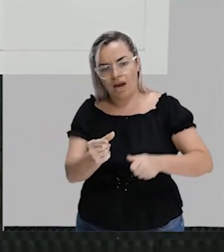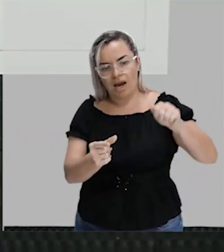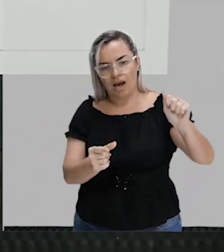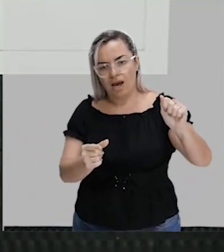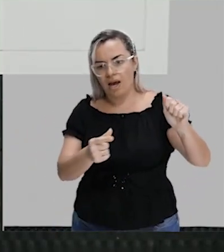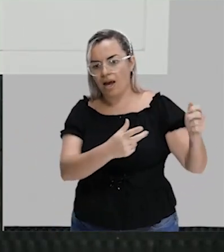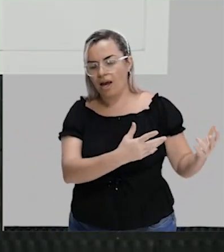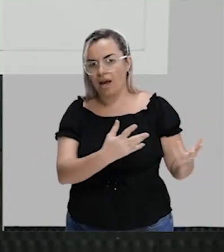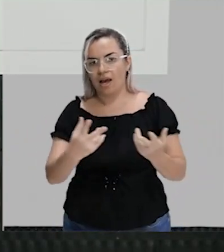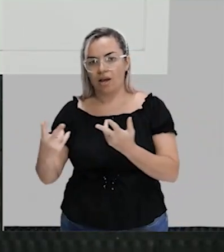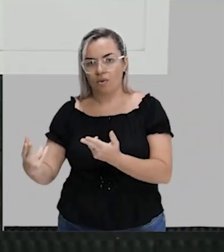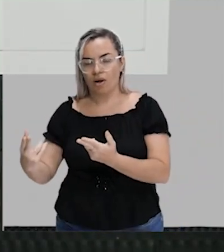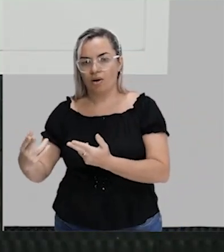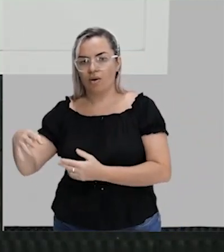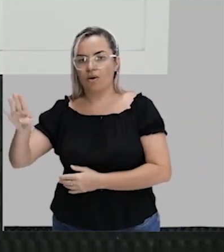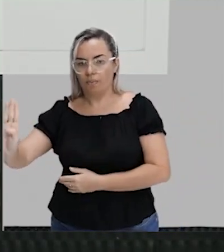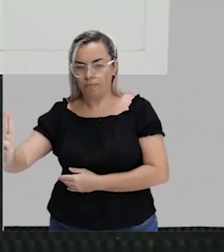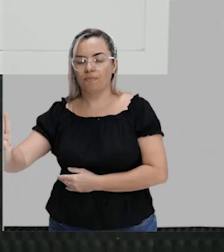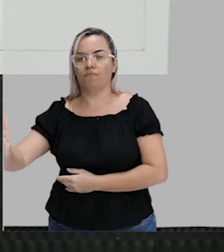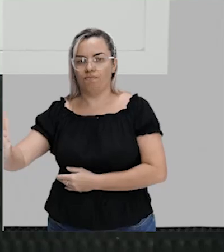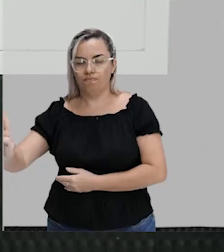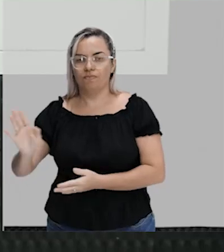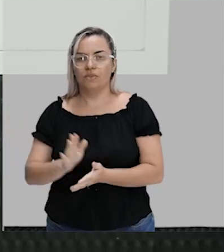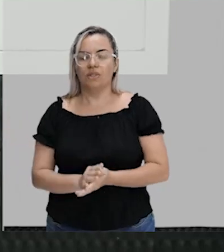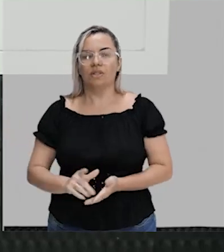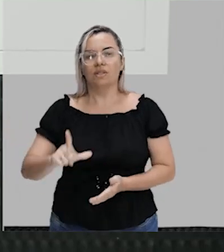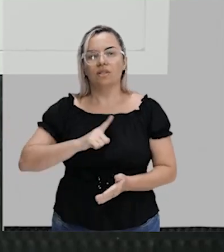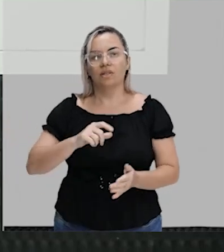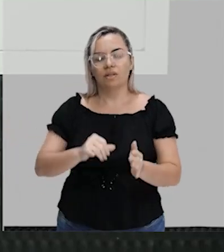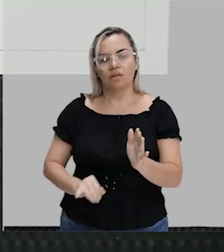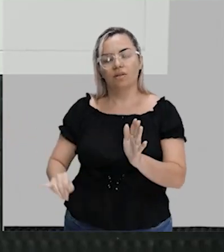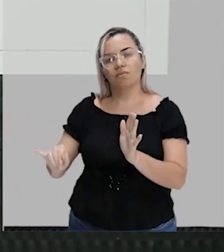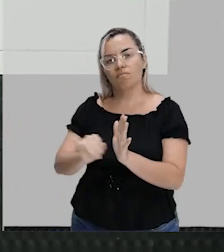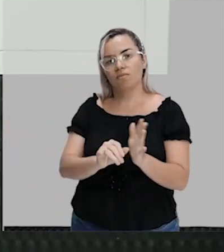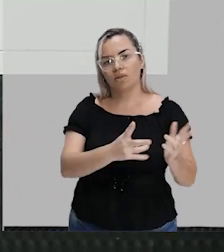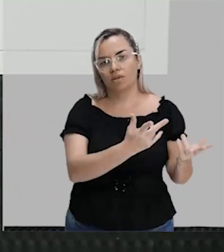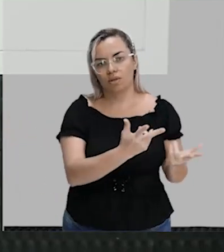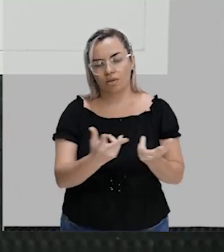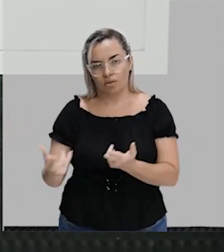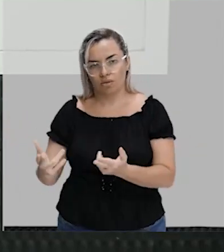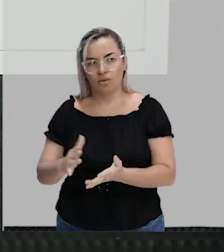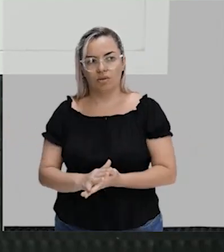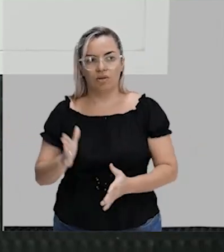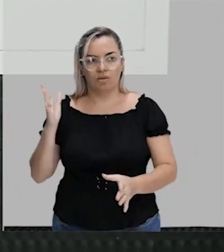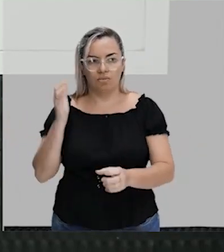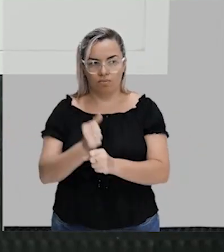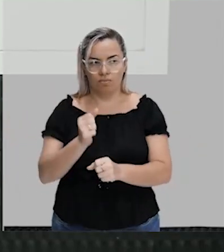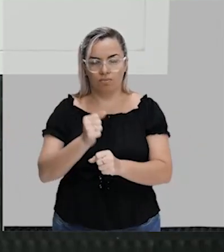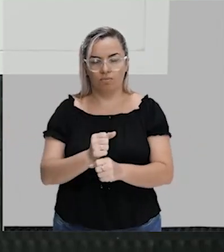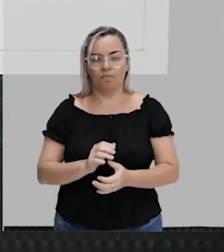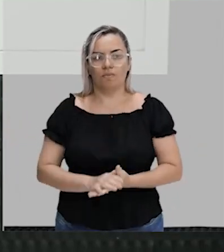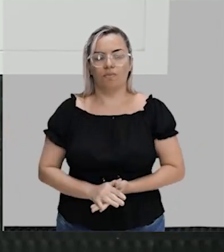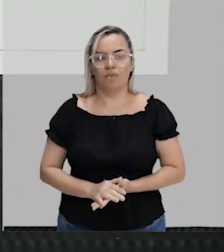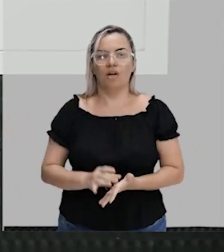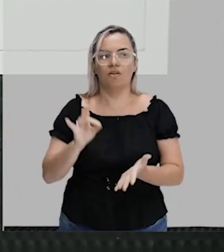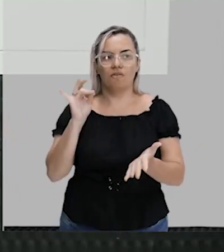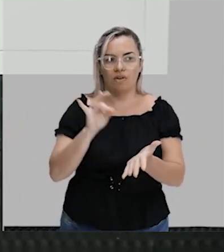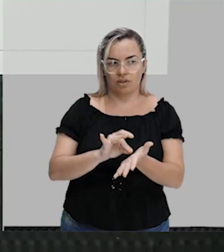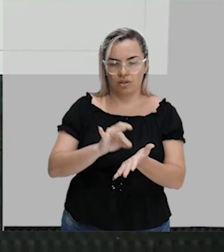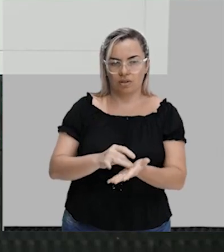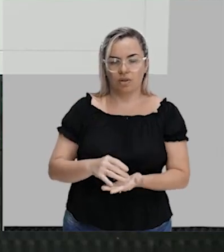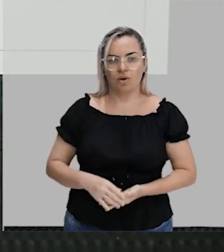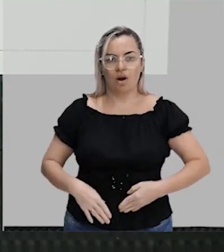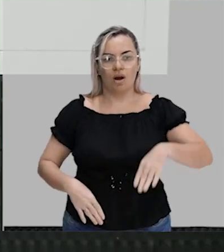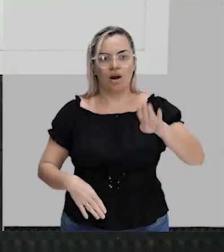whats B existe aí uma identidade existe sim eu posso dizer que a matriz A é igual a